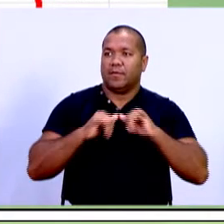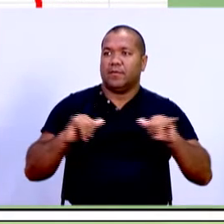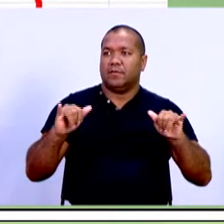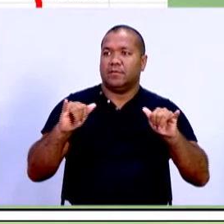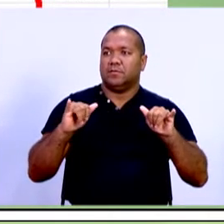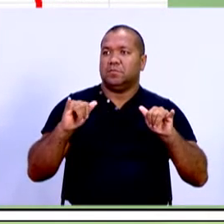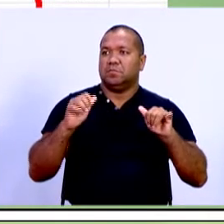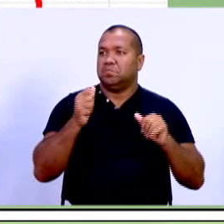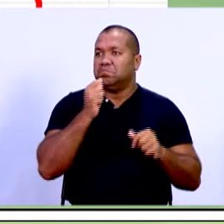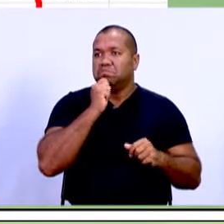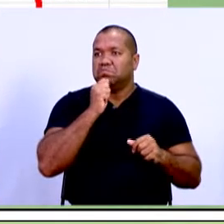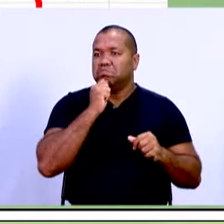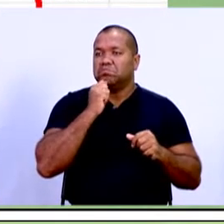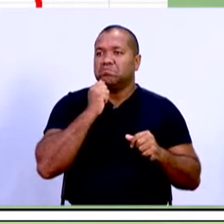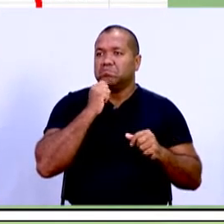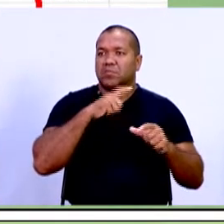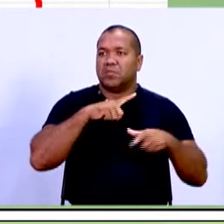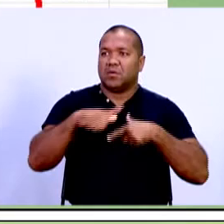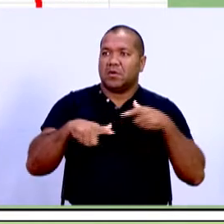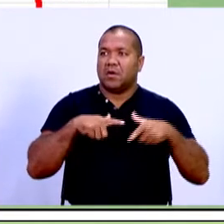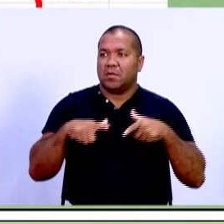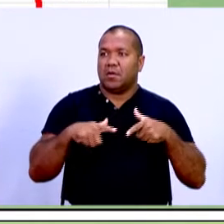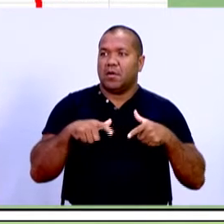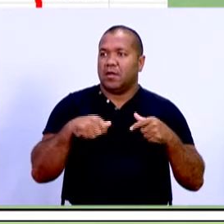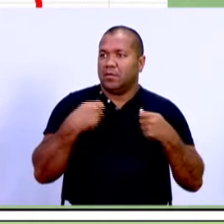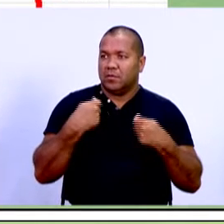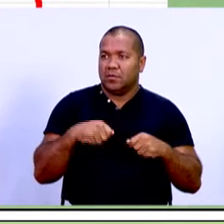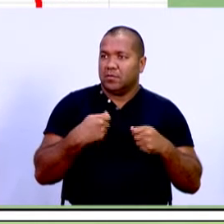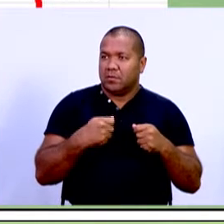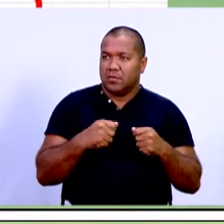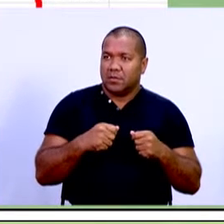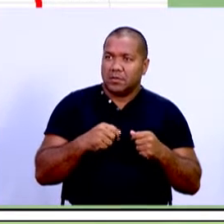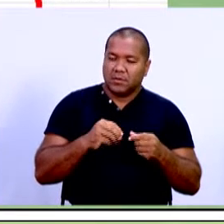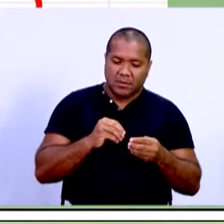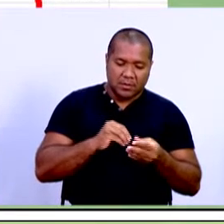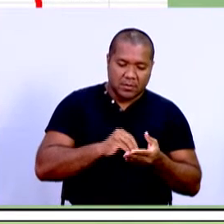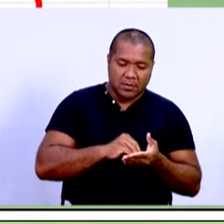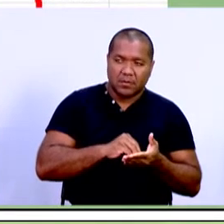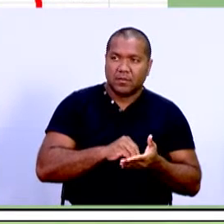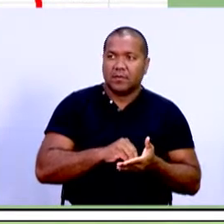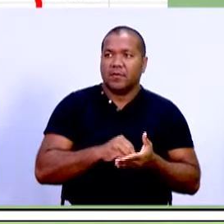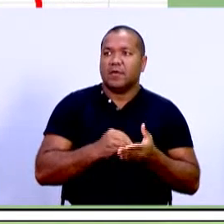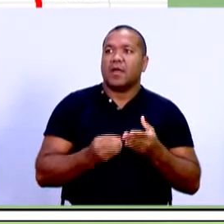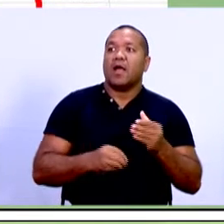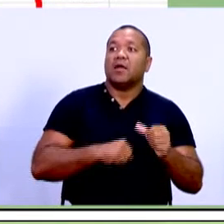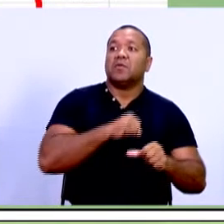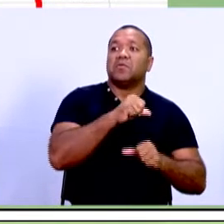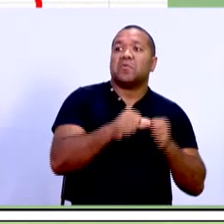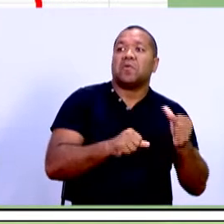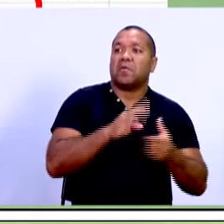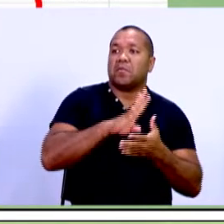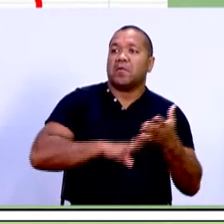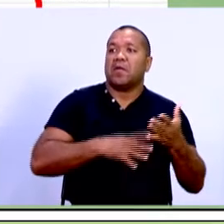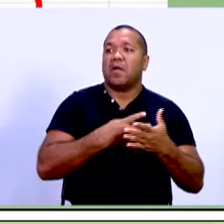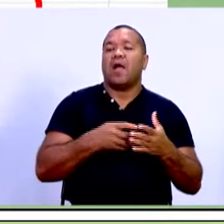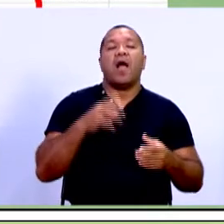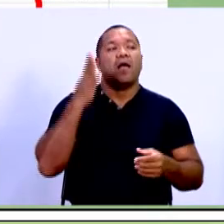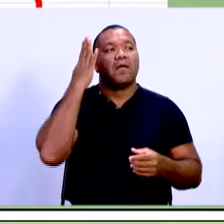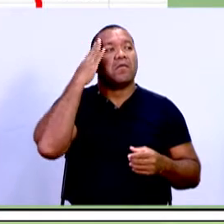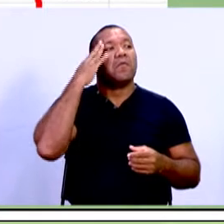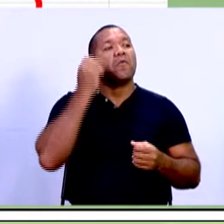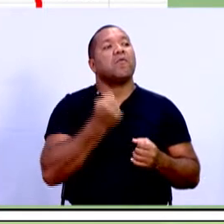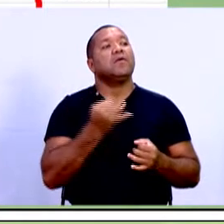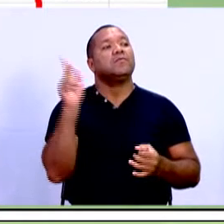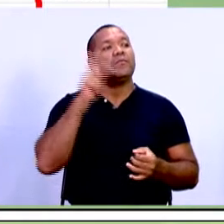ter mais tanto trabalho, eu não vou precisar ficar manipulando várias planilhas. Por exemplo, eu quero saber quantos professores tem no